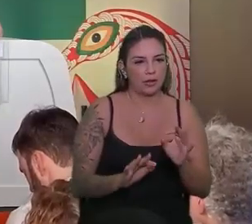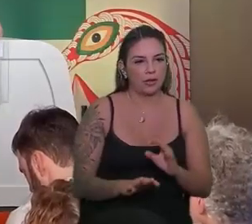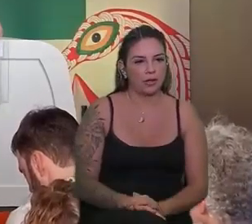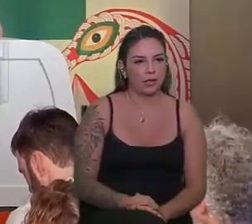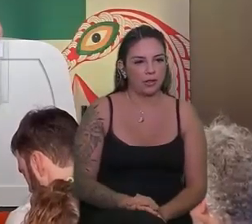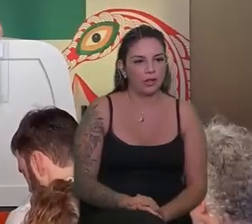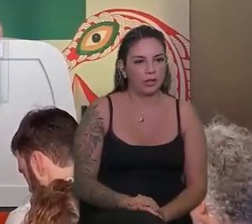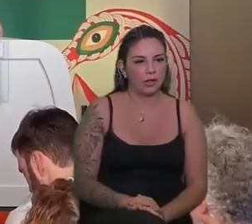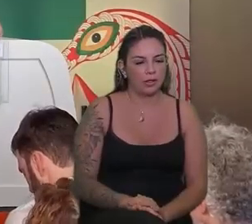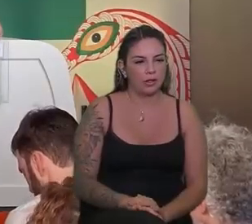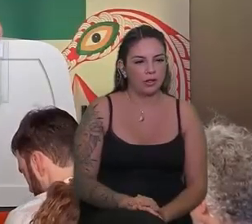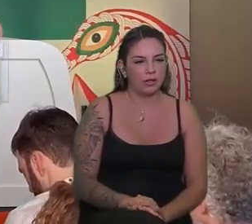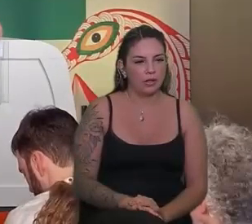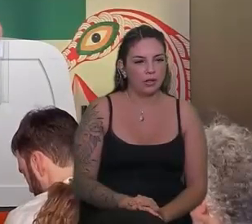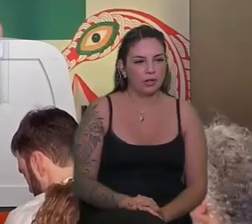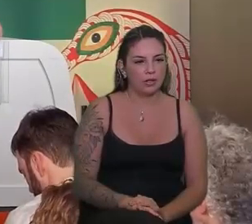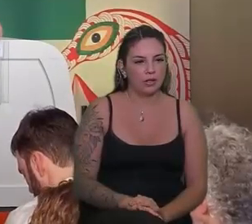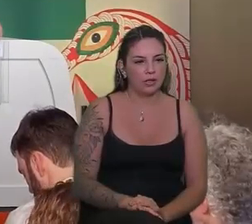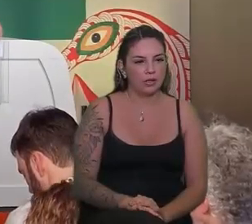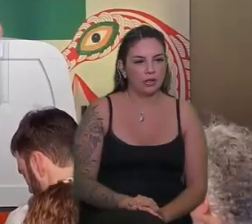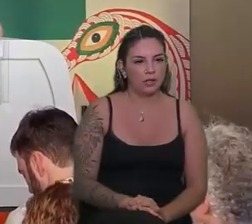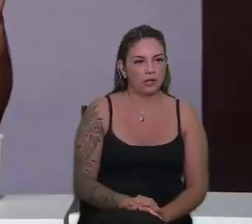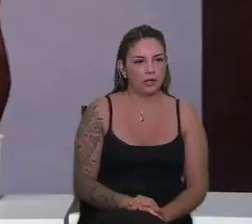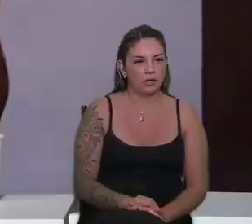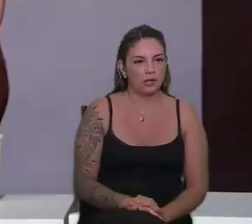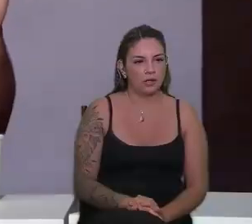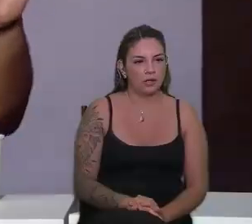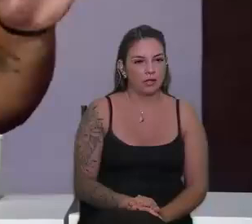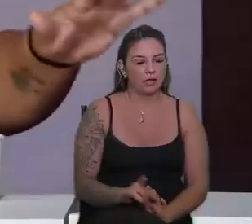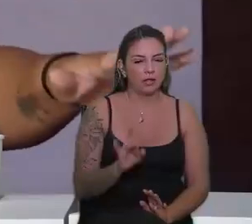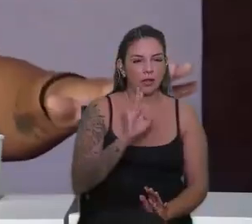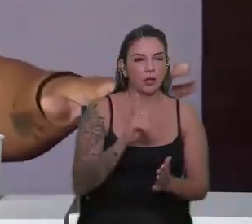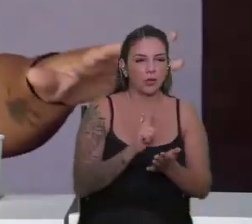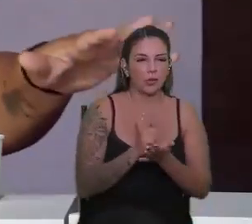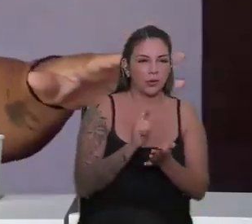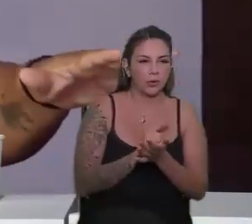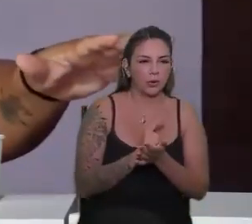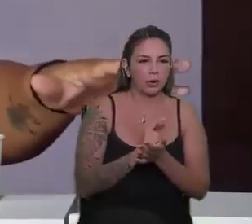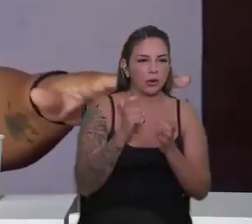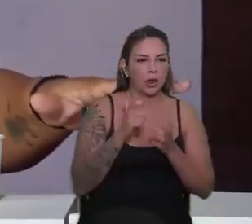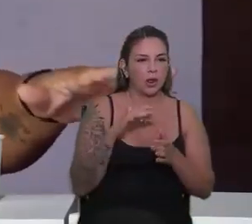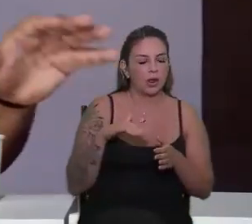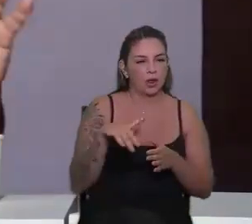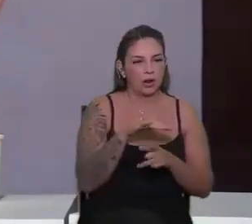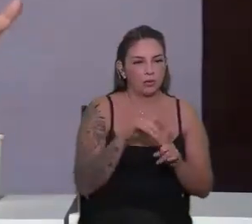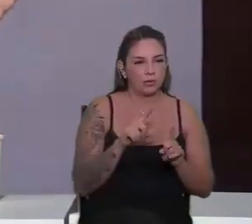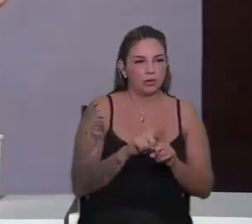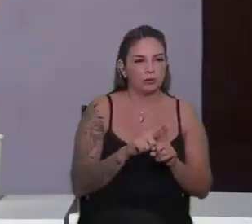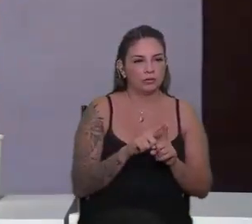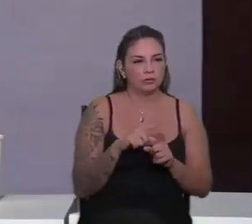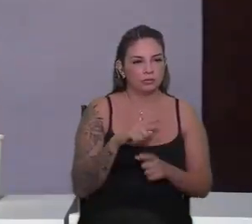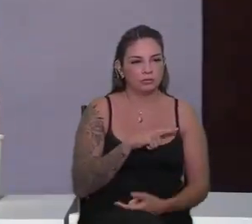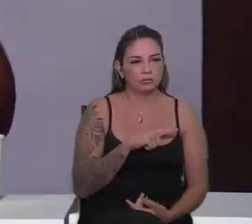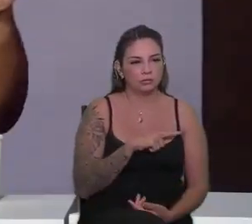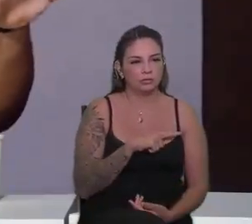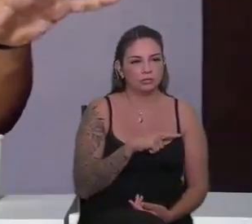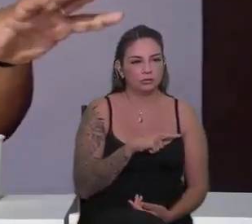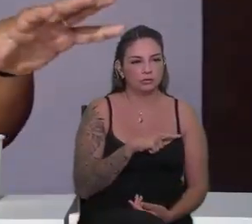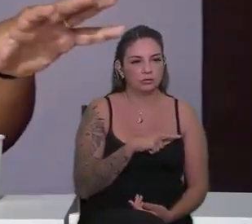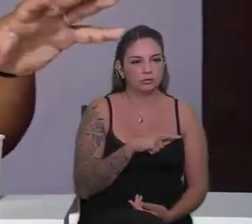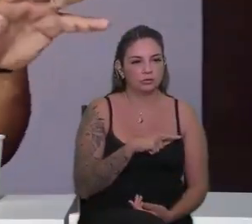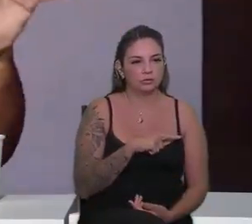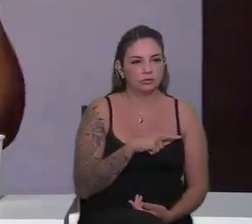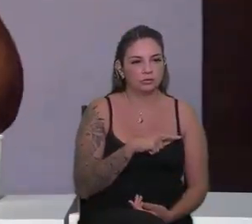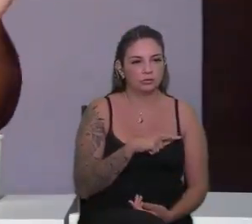forma, também recomendando tal. Então, deixando também, às vezes, não só o jornal, que é um espaço limitado, que elegia